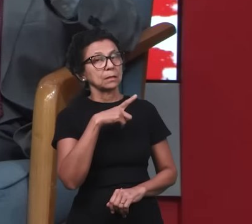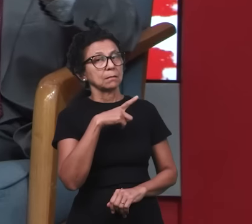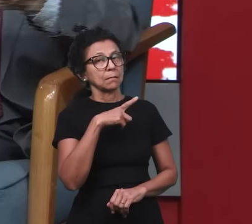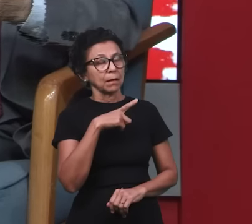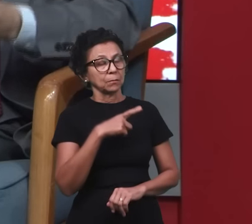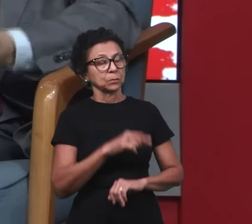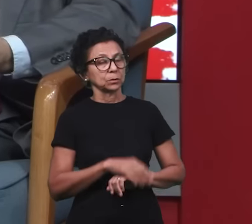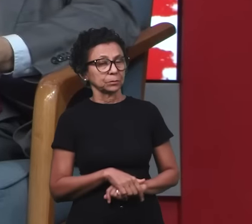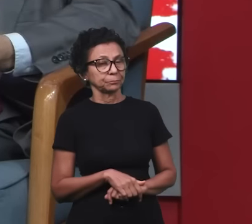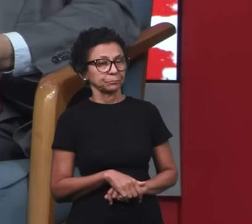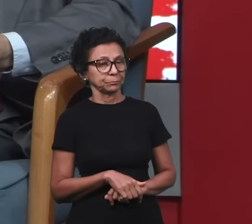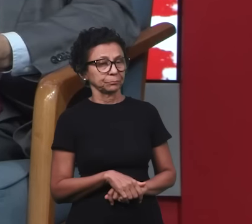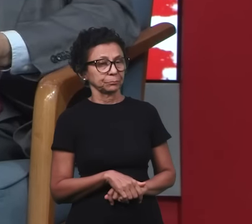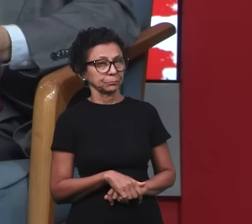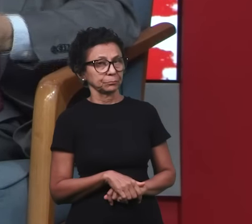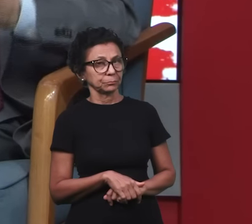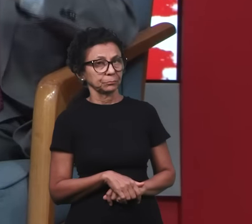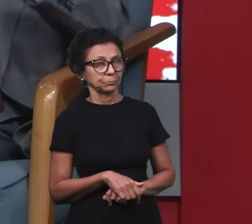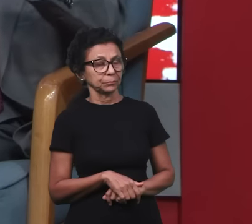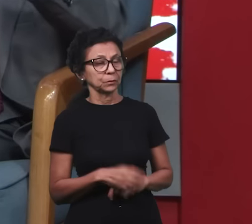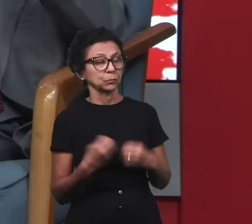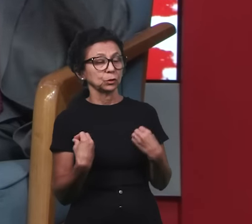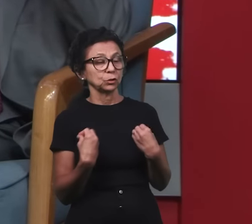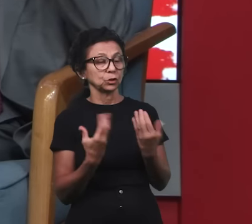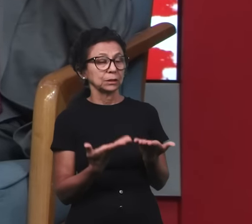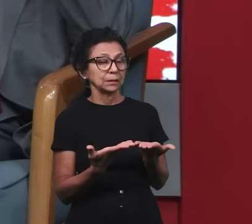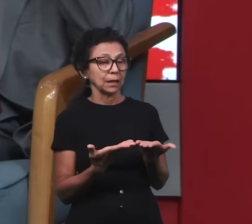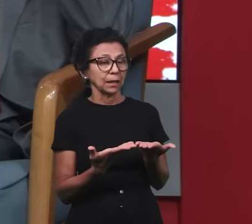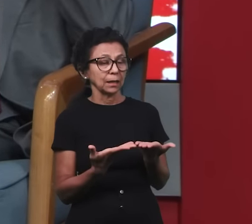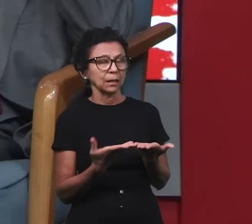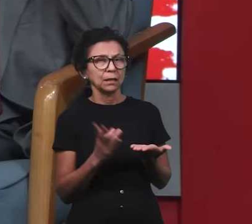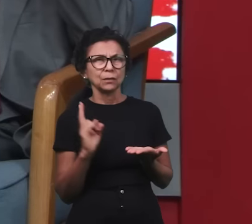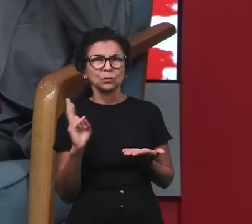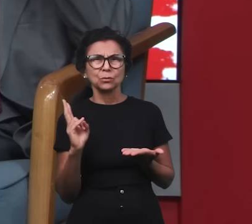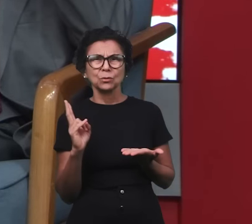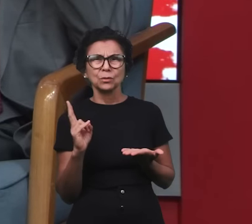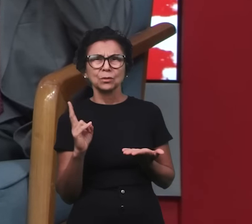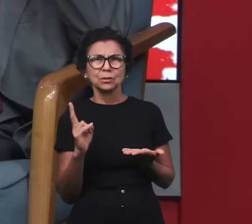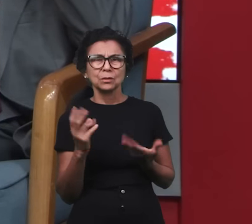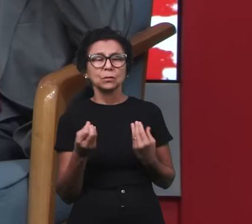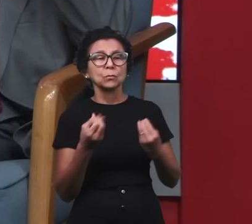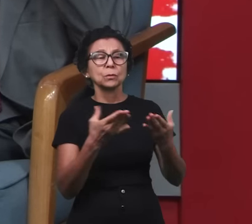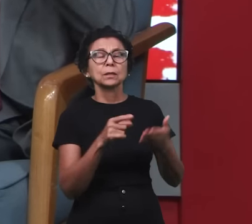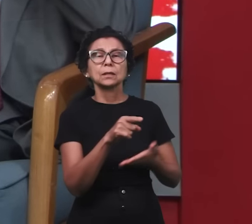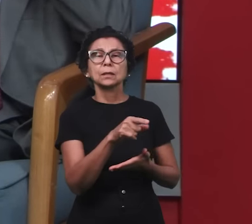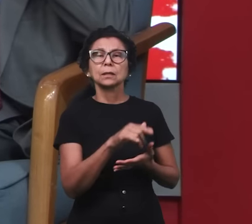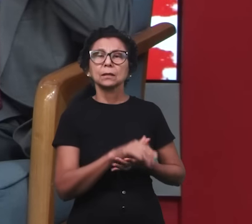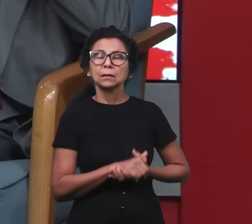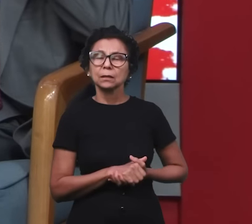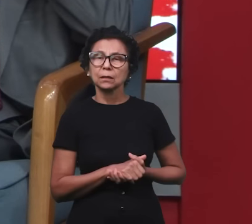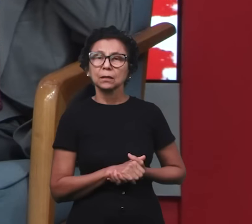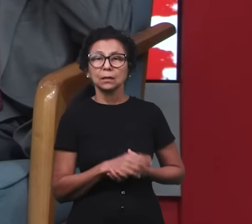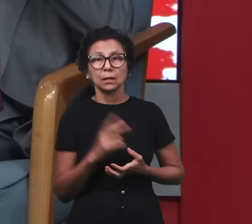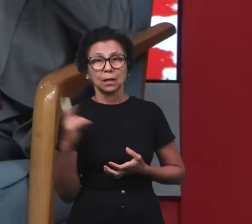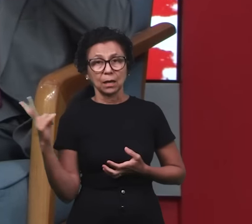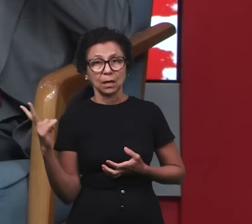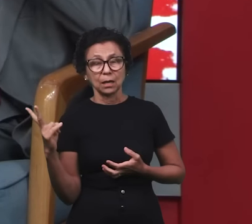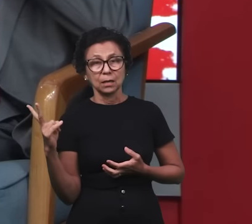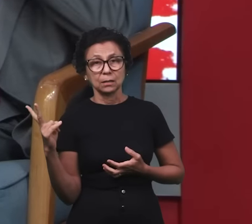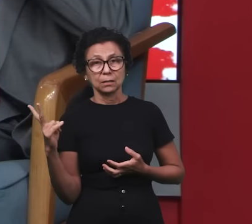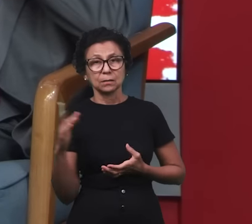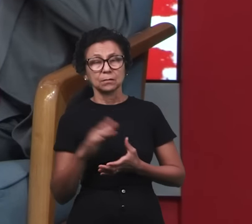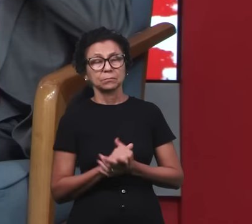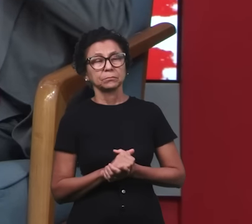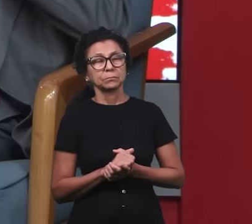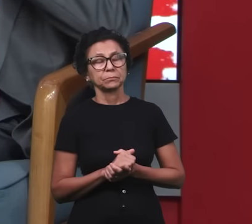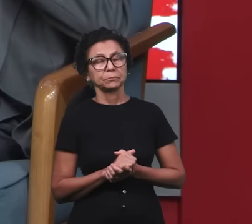te damos. O que eles tinham para oferecer ao coxo? A bênção que eles tinham. O que é a bênção